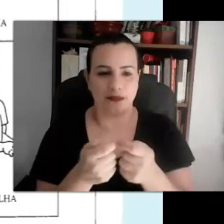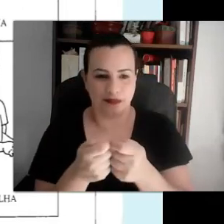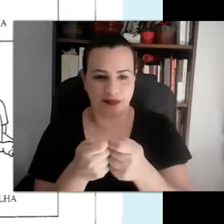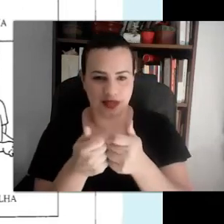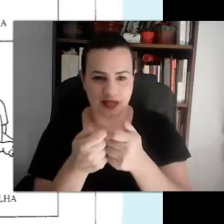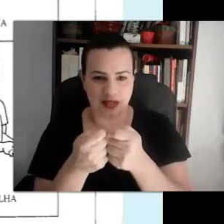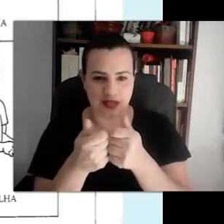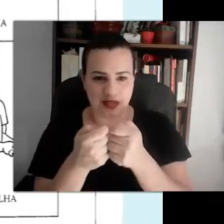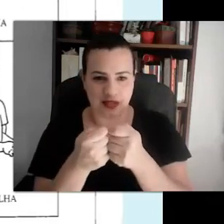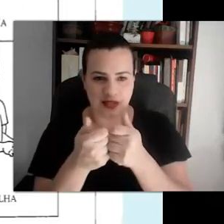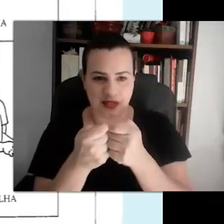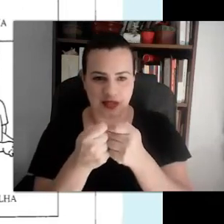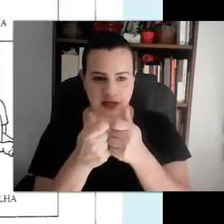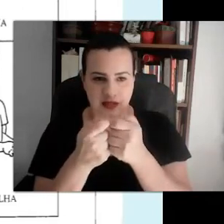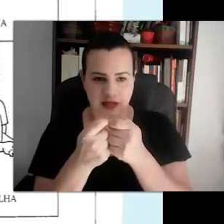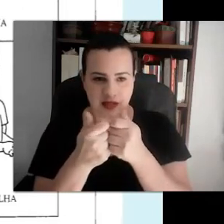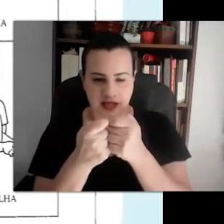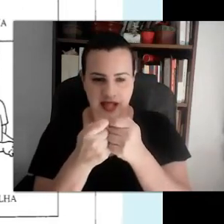Milho.